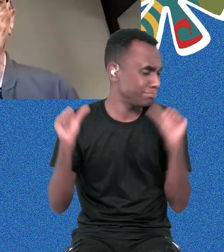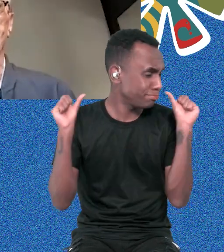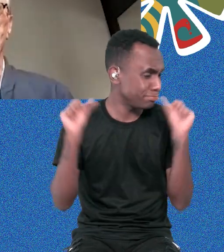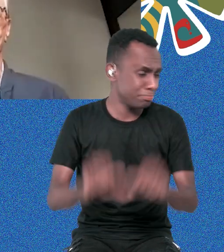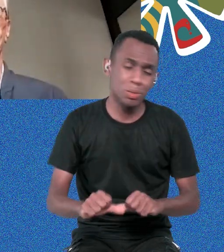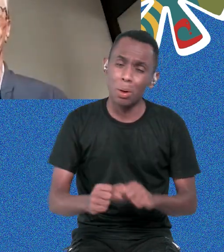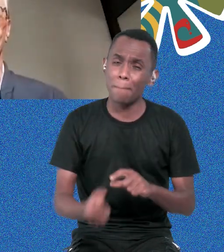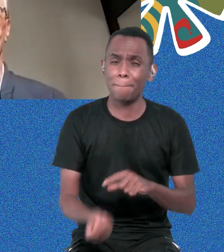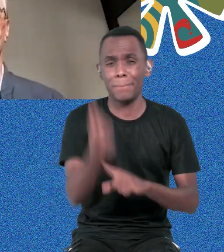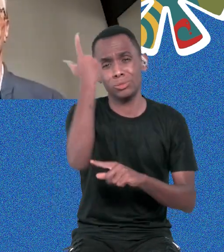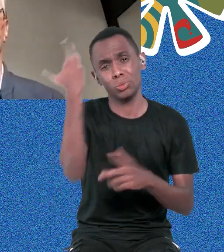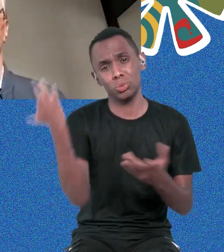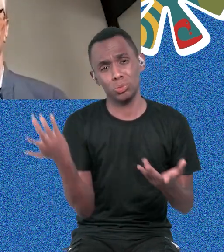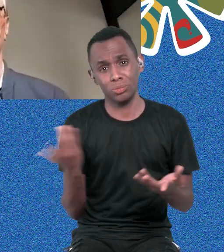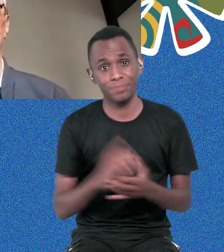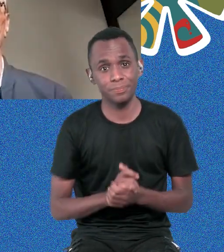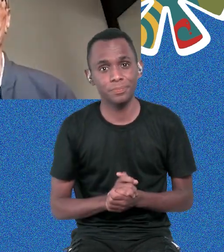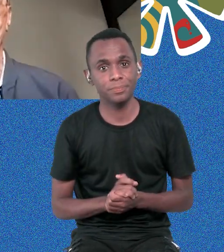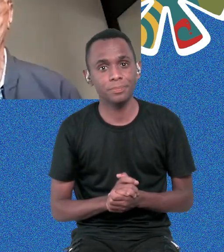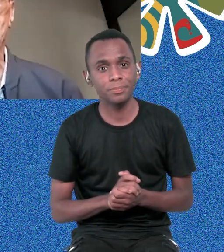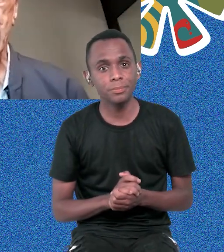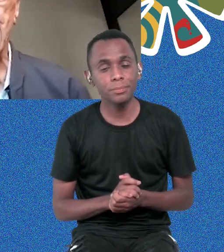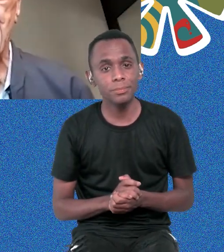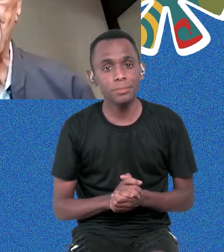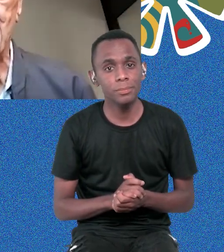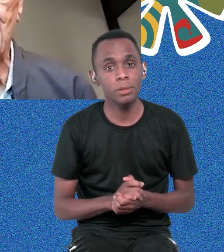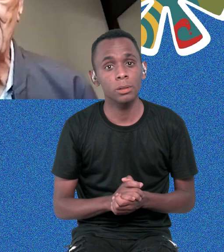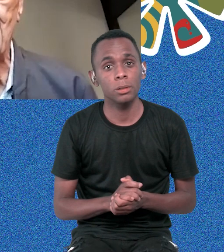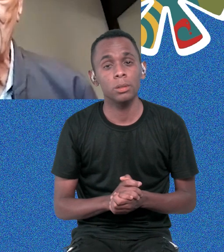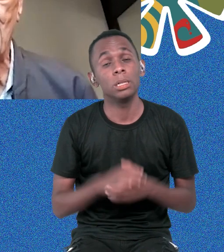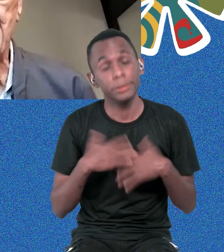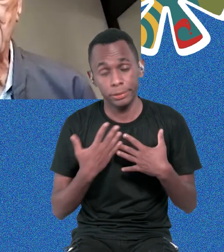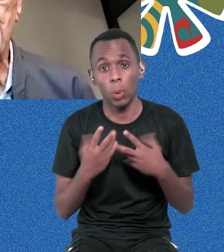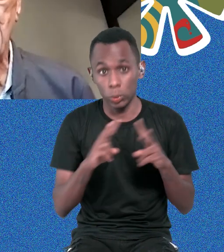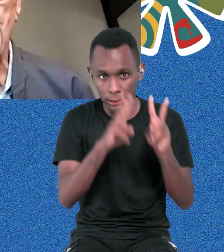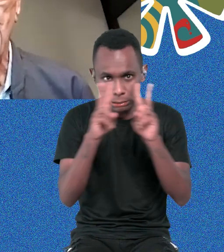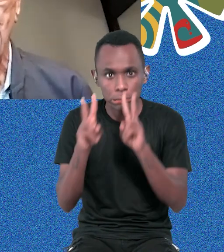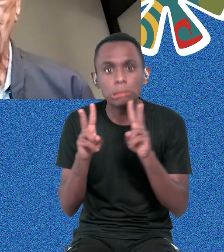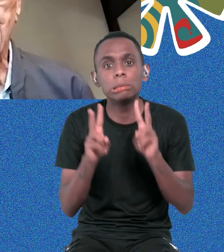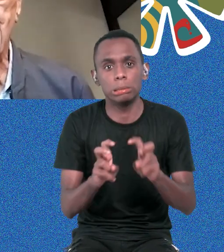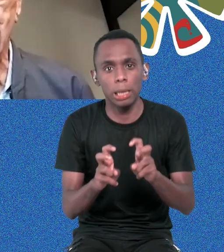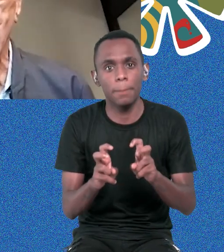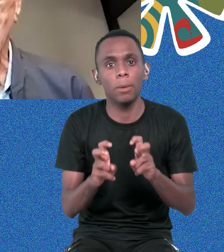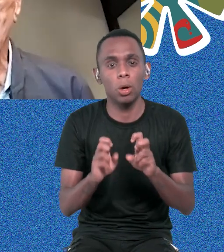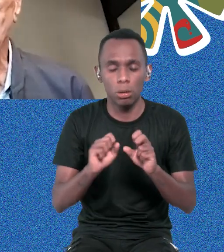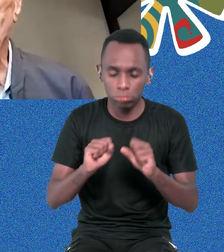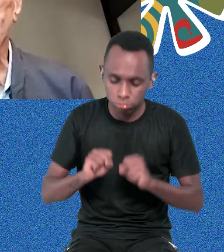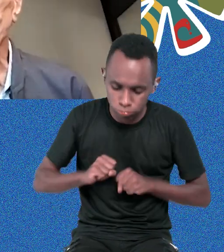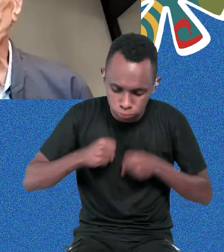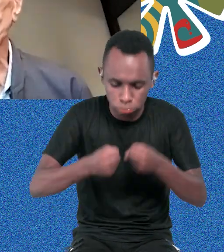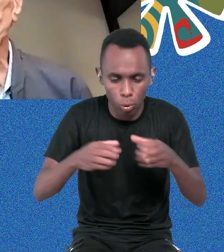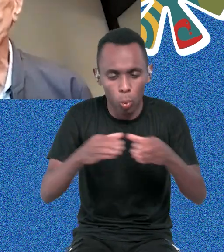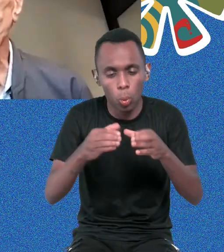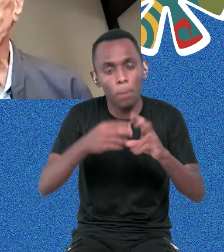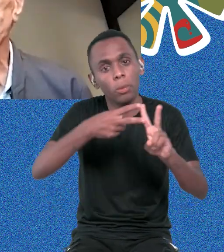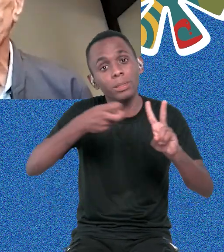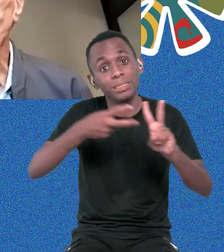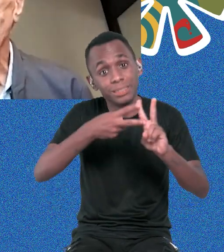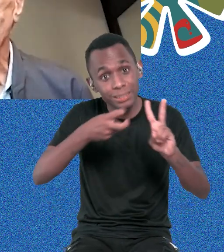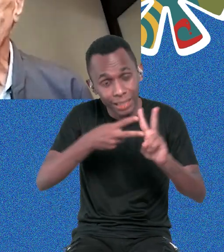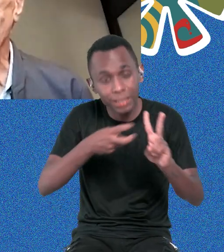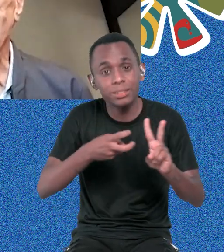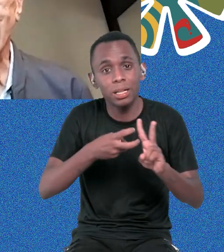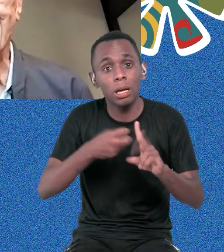muito cruel, né? Isso que você estávamos colocando, ou seja, até a luta dos